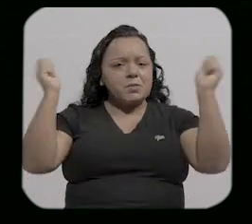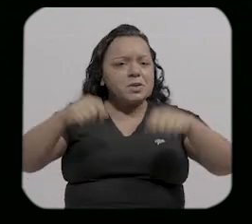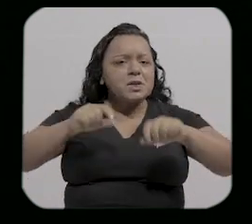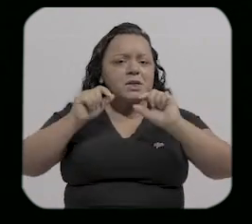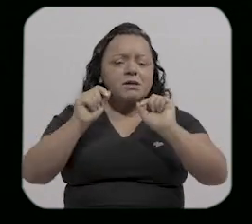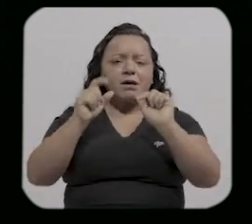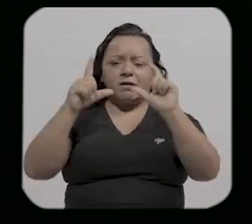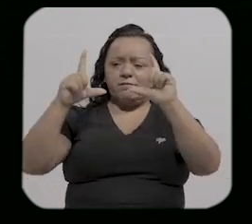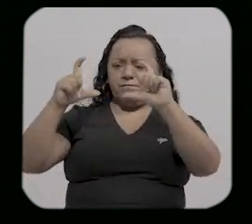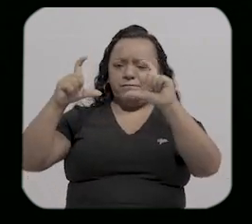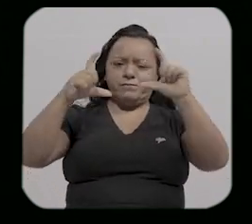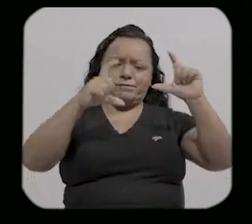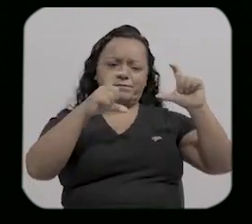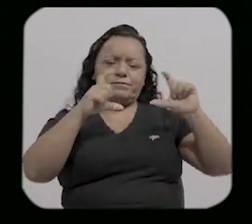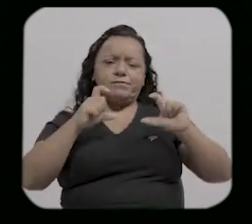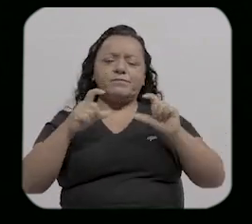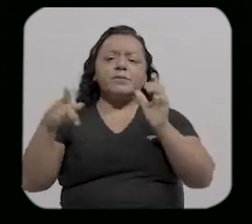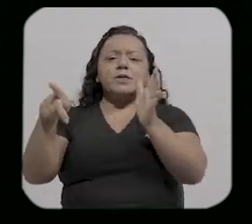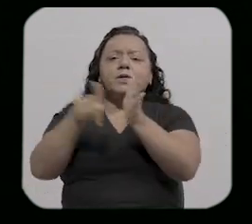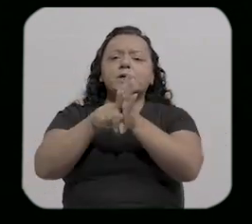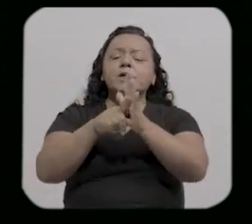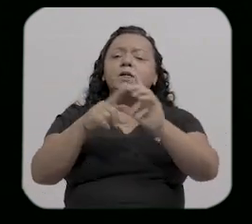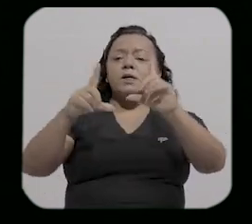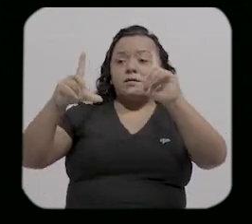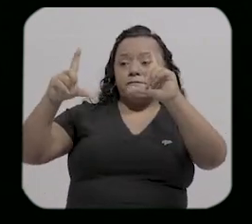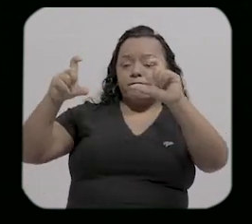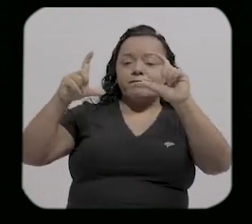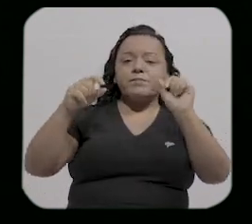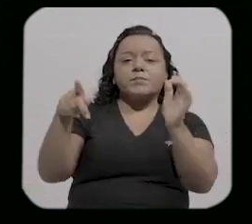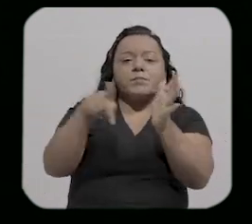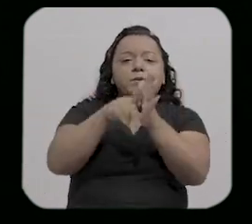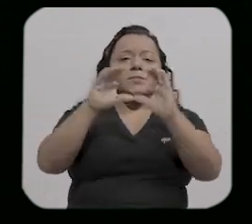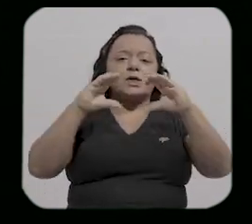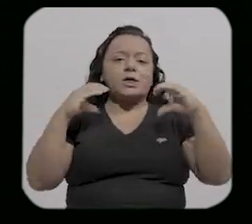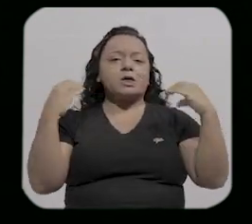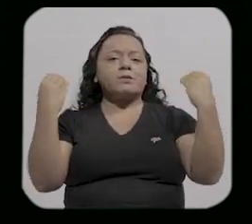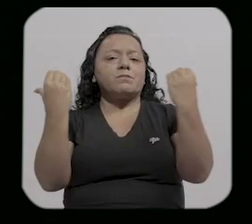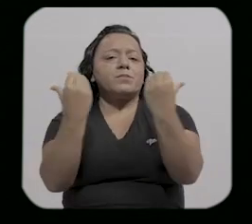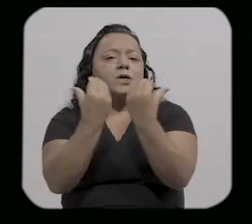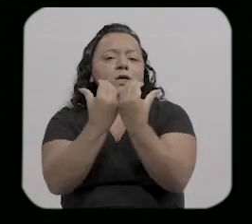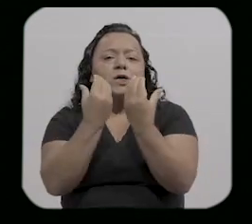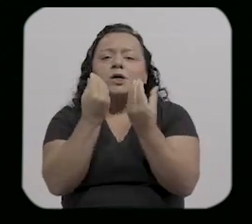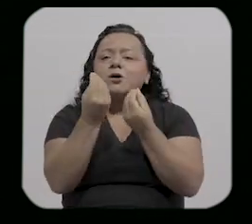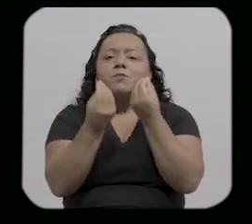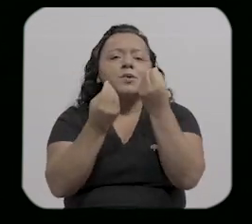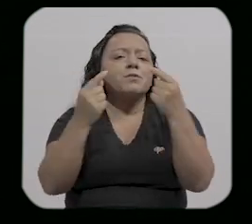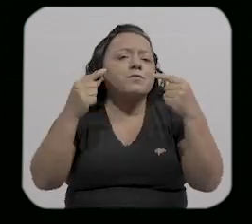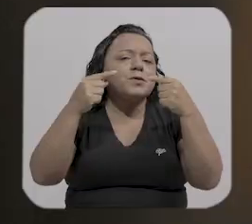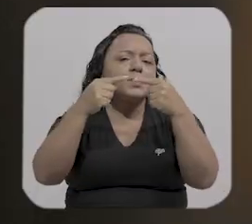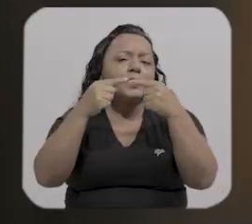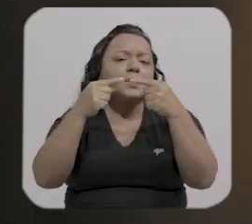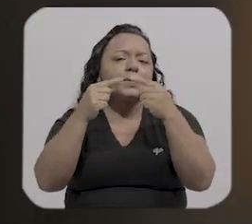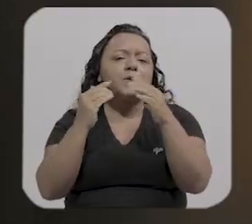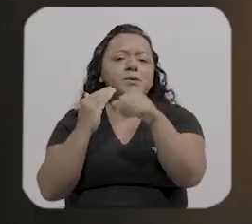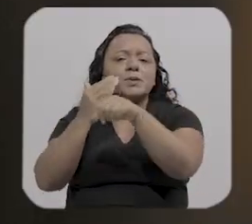dessa fotodenúncia, desse registro da sua própria comunidade? Como que você liga esse acesso